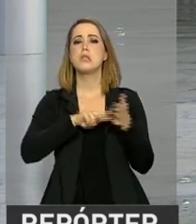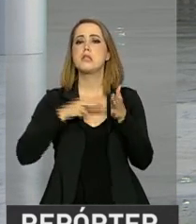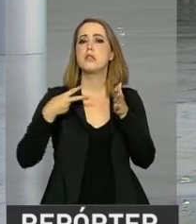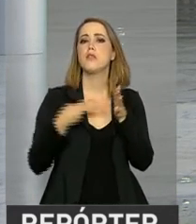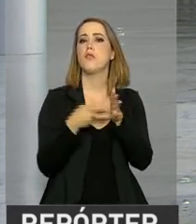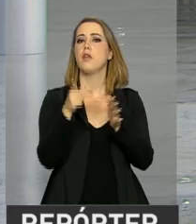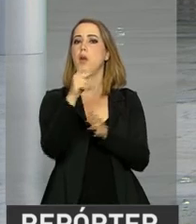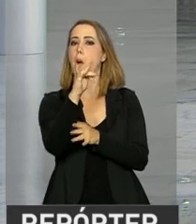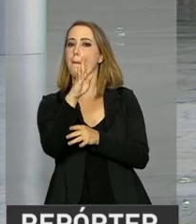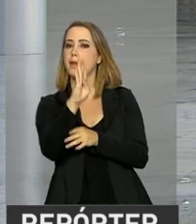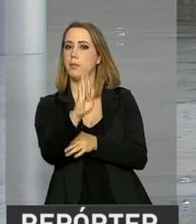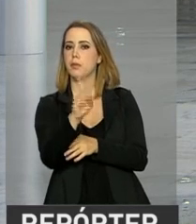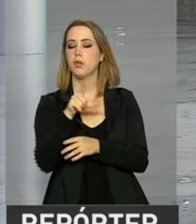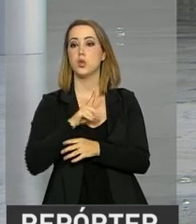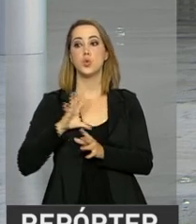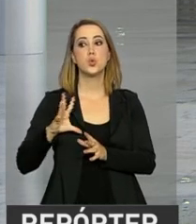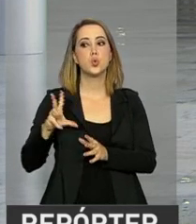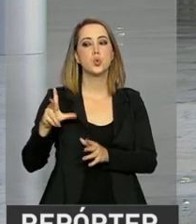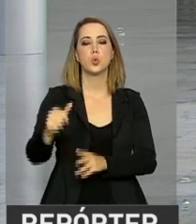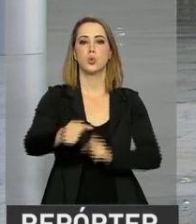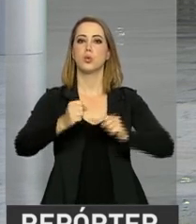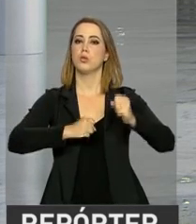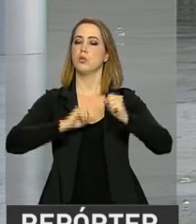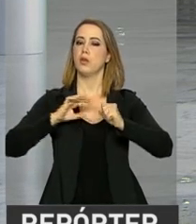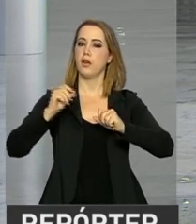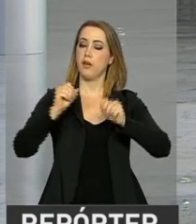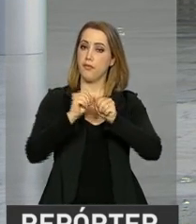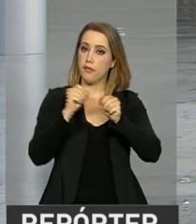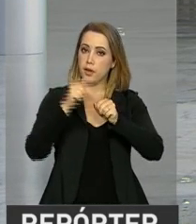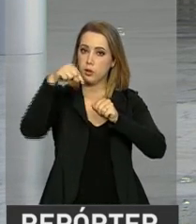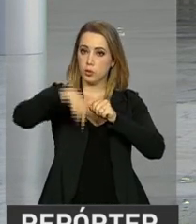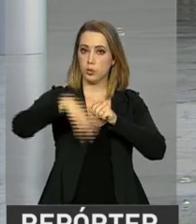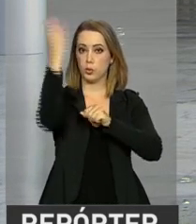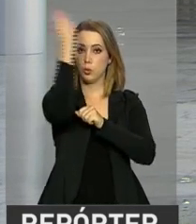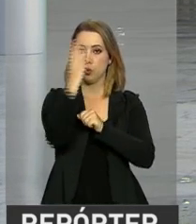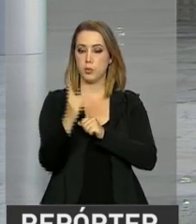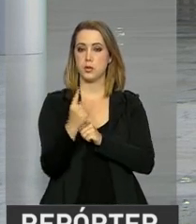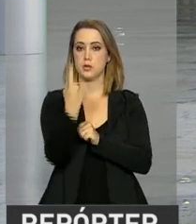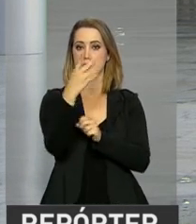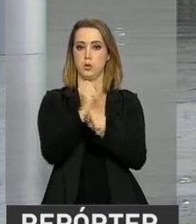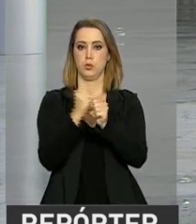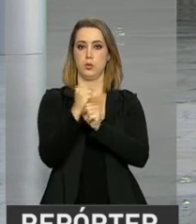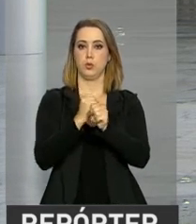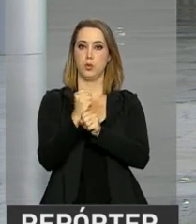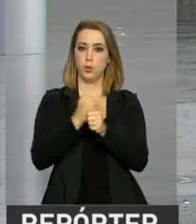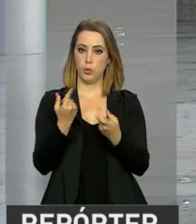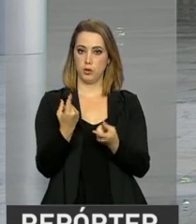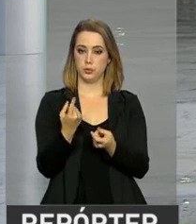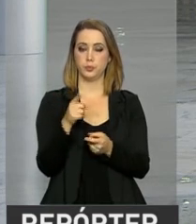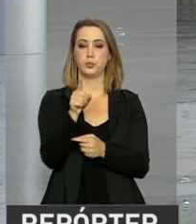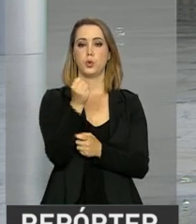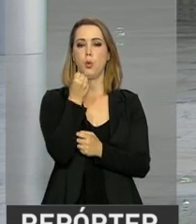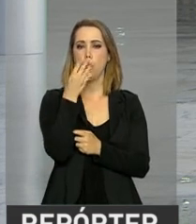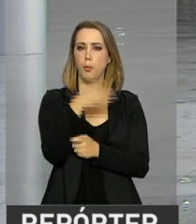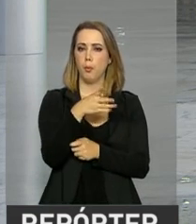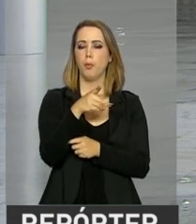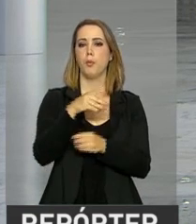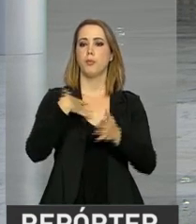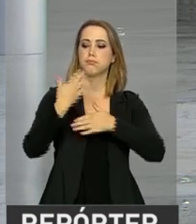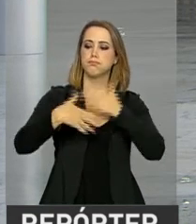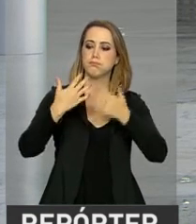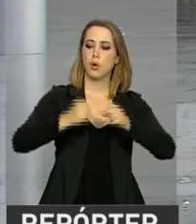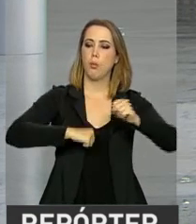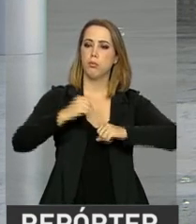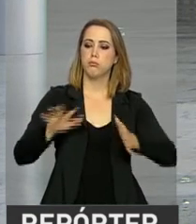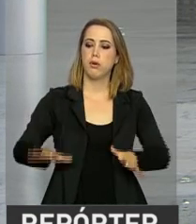produzida de toda a riqueza produzida pelo país no período de um ano o bom desempenho em setembro foi puxado principalmente